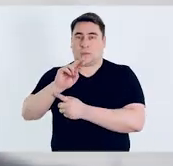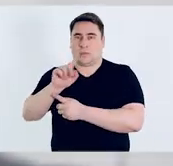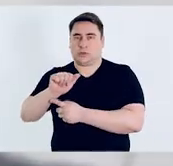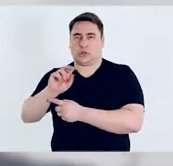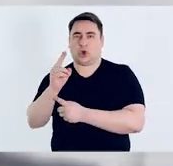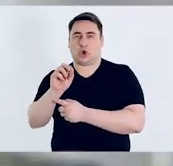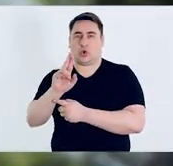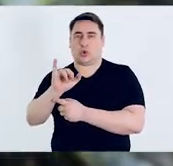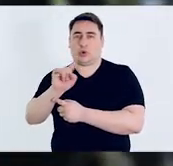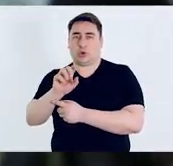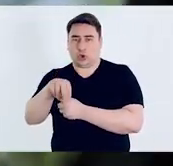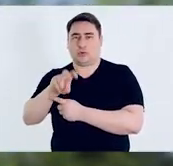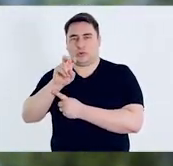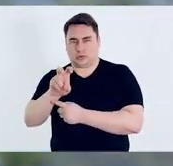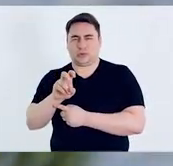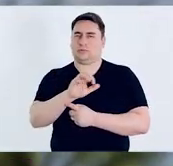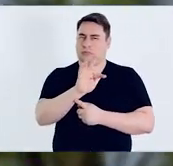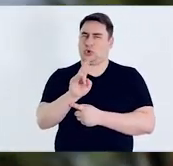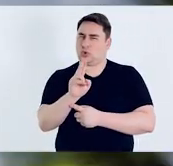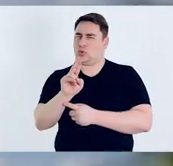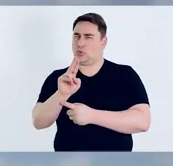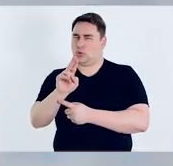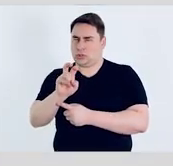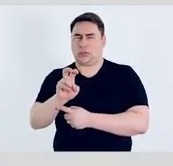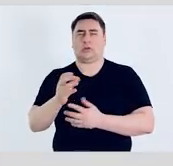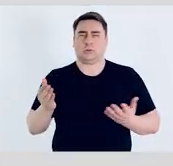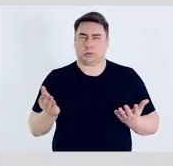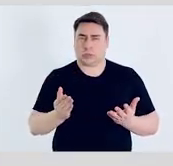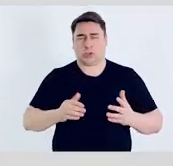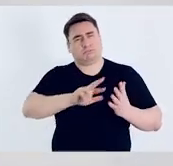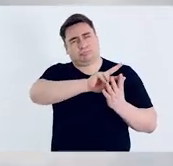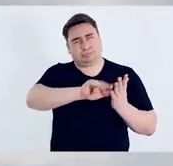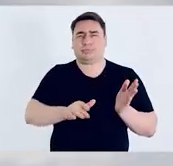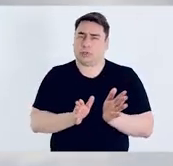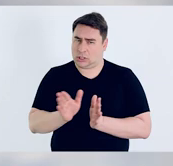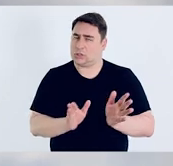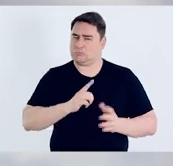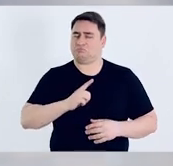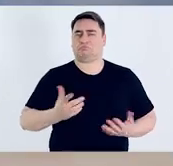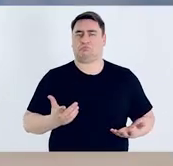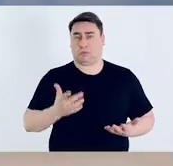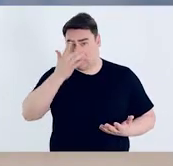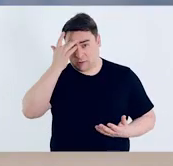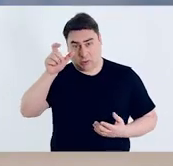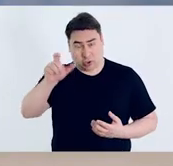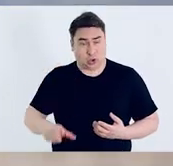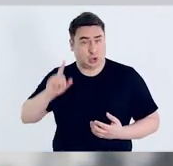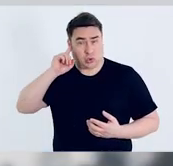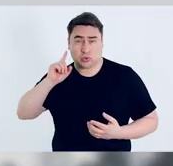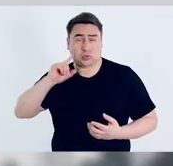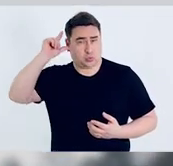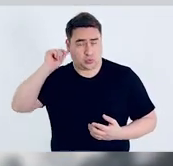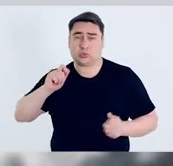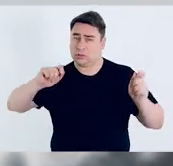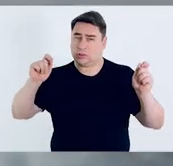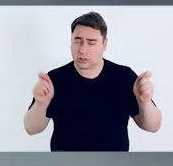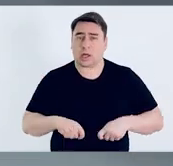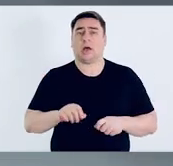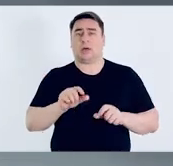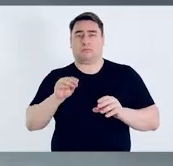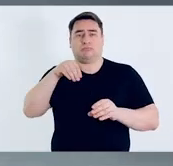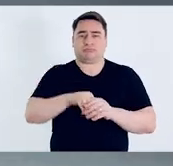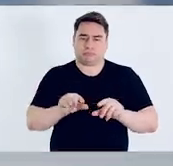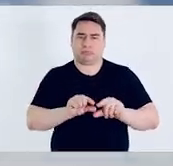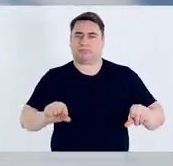Força Horizon 5. Força Horizon 5 possui uma ampla gama de opções de acessibilidade. Para pessoas com perda auditiva, o jogo